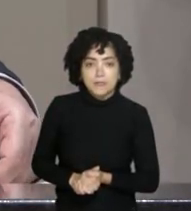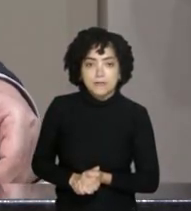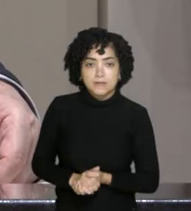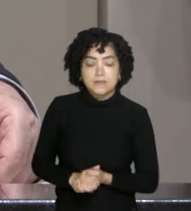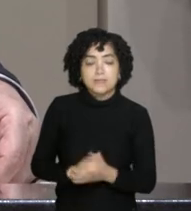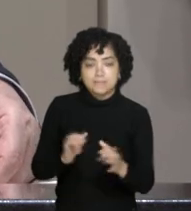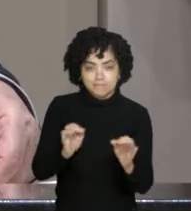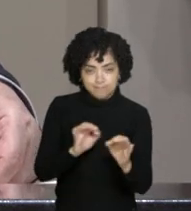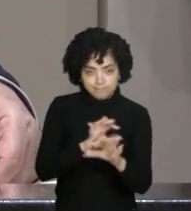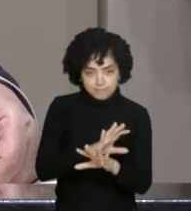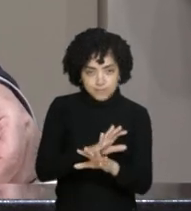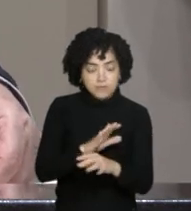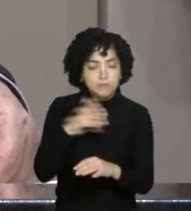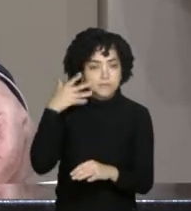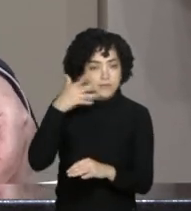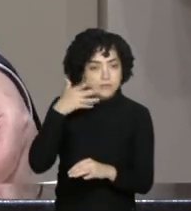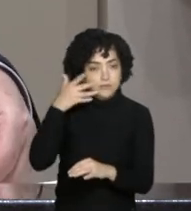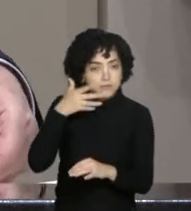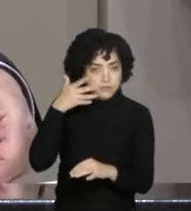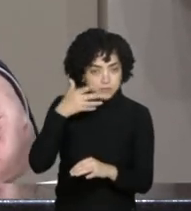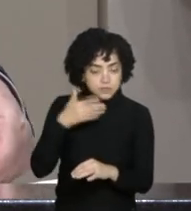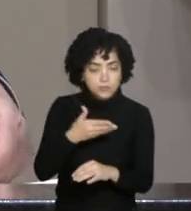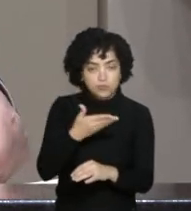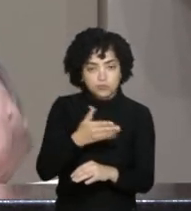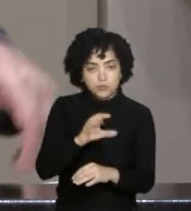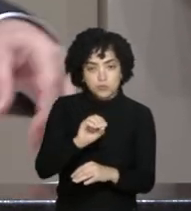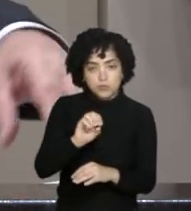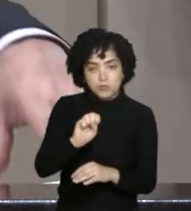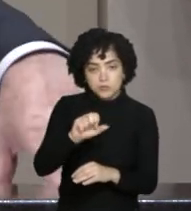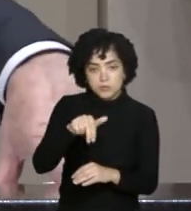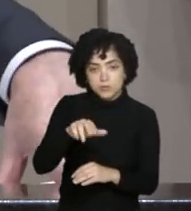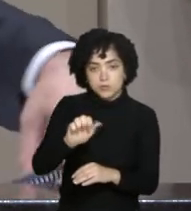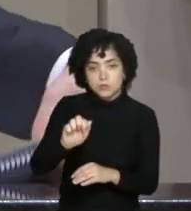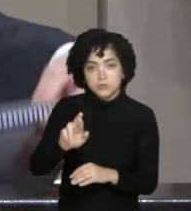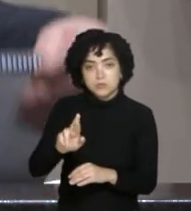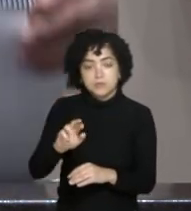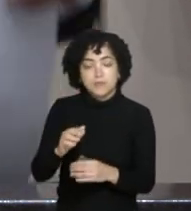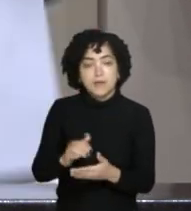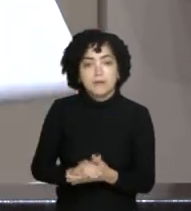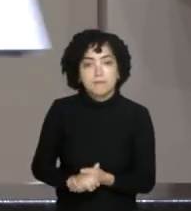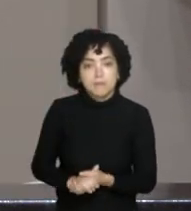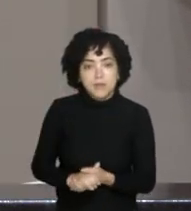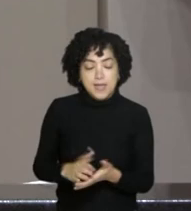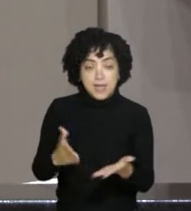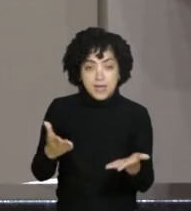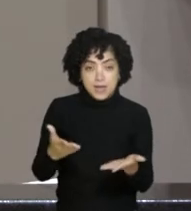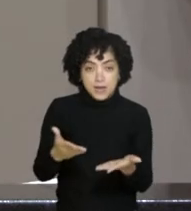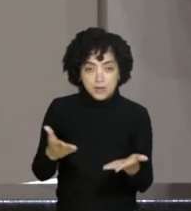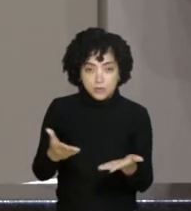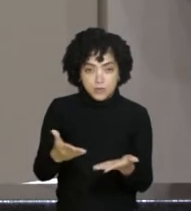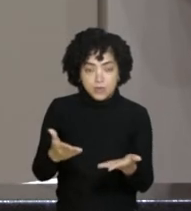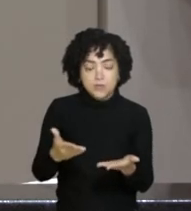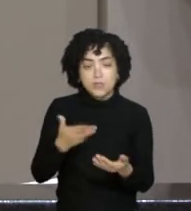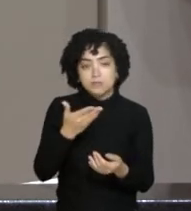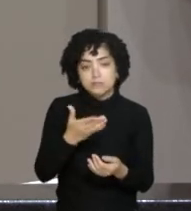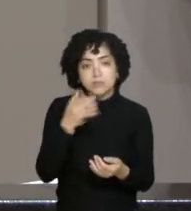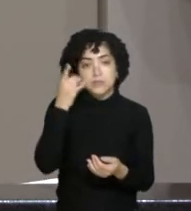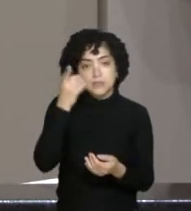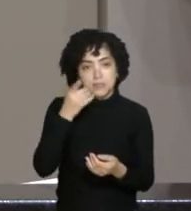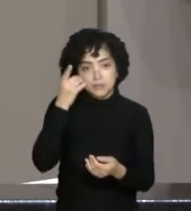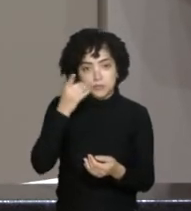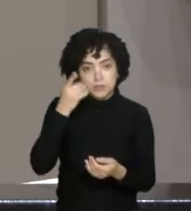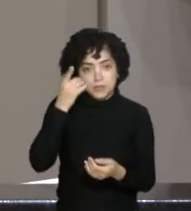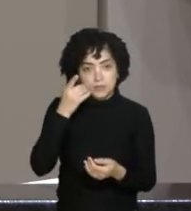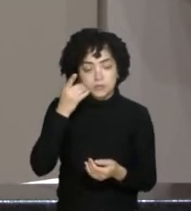Feita a manifestação, deputado Osmar Vicentini. Deputado Maurício